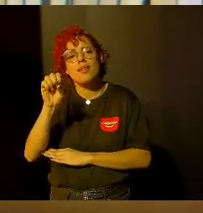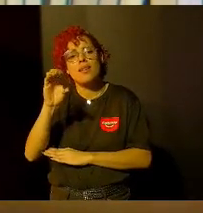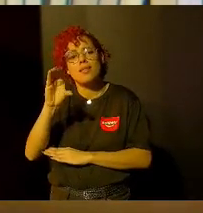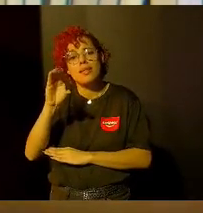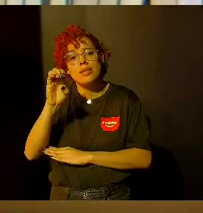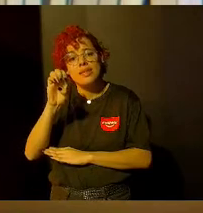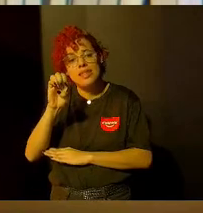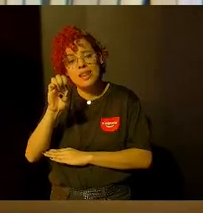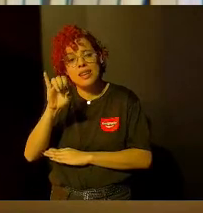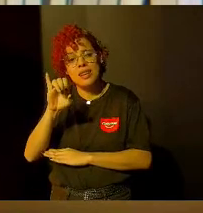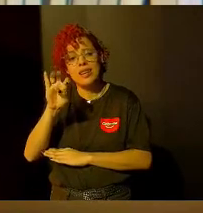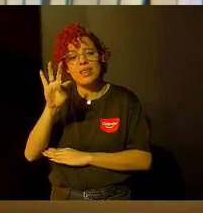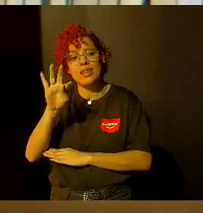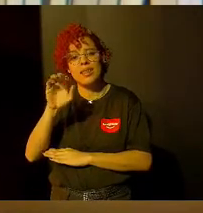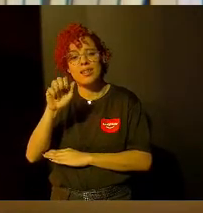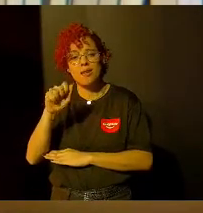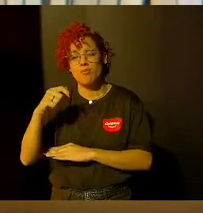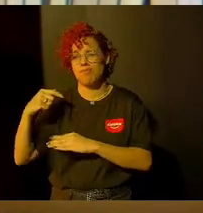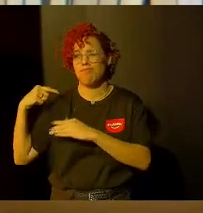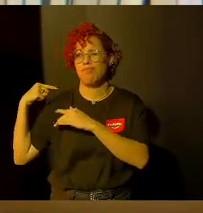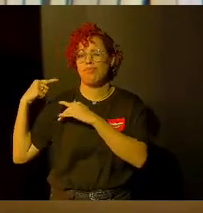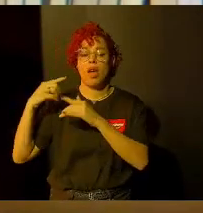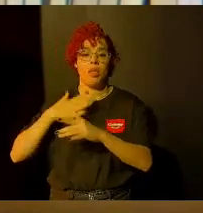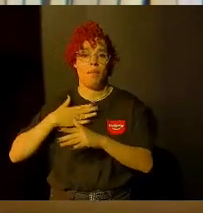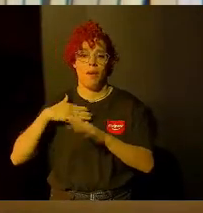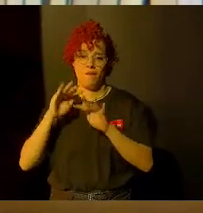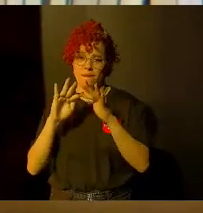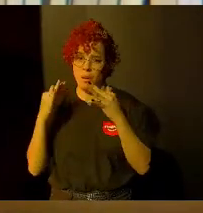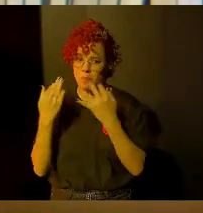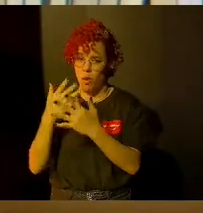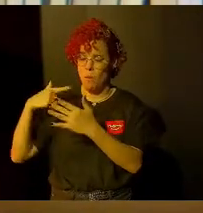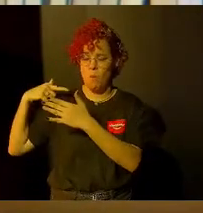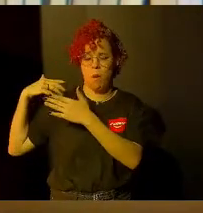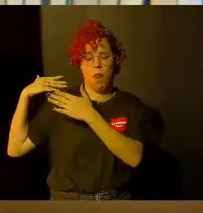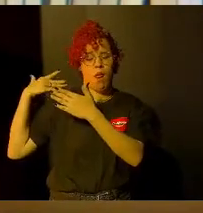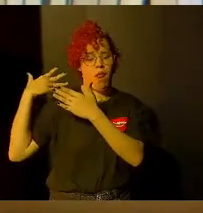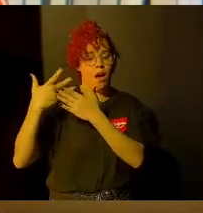de um guento que é algo né